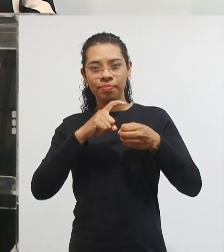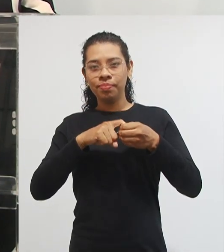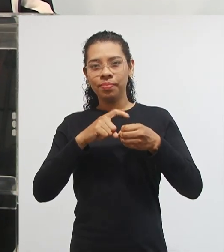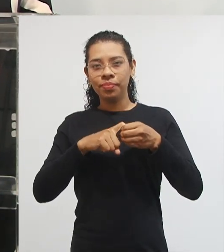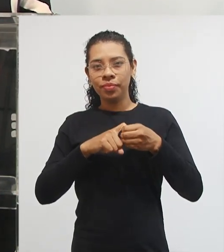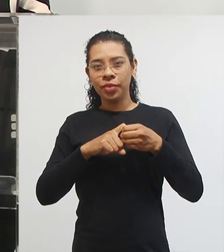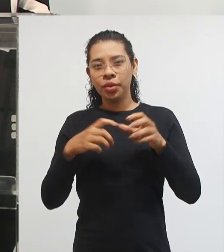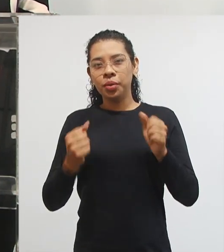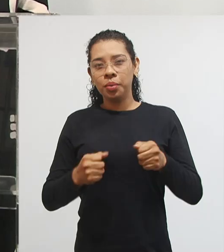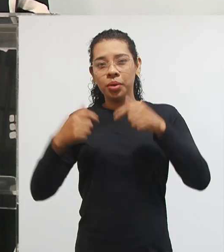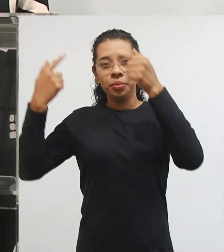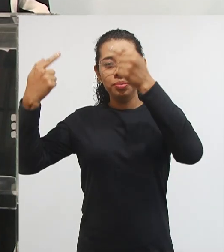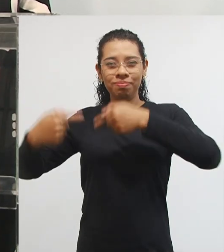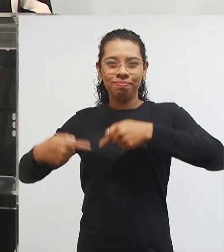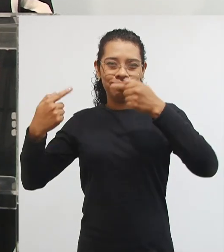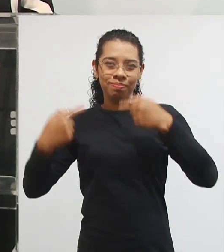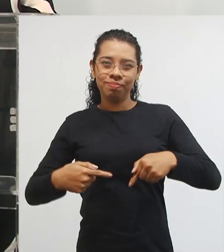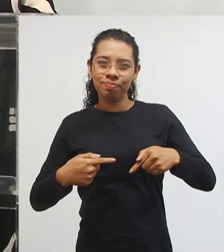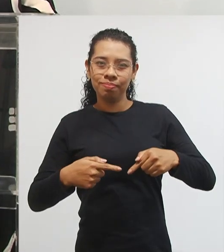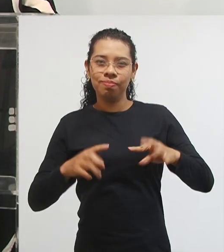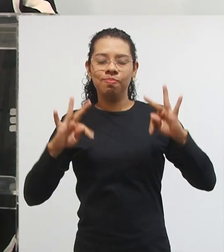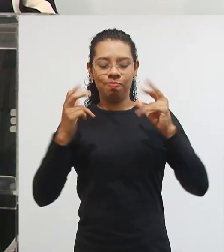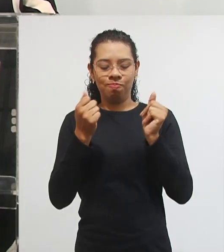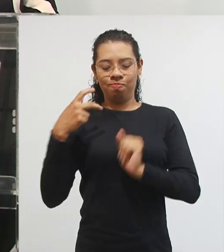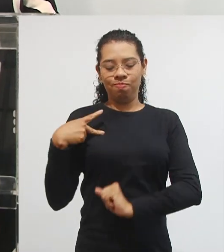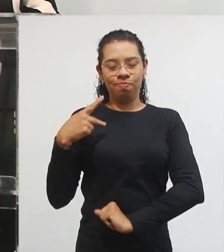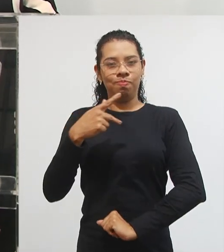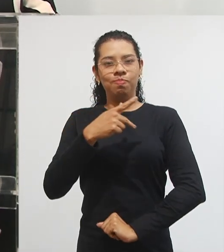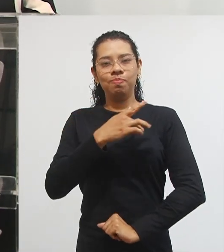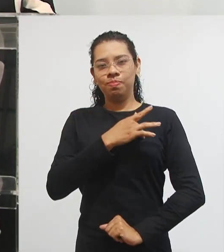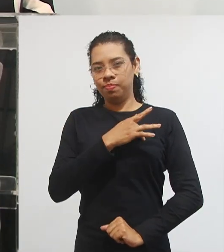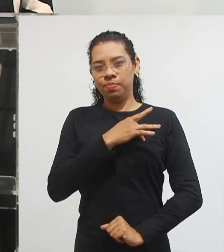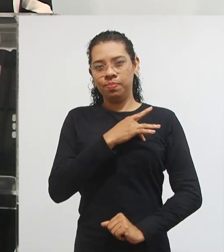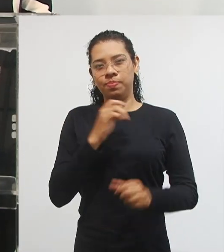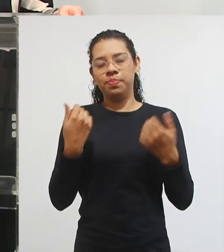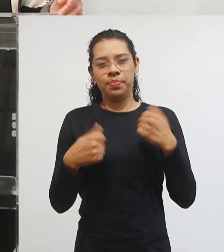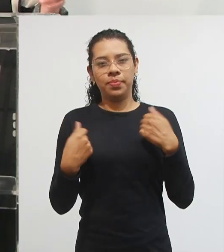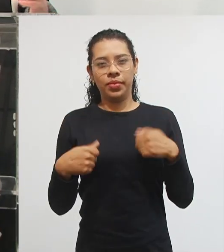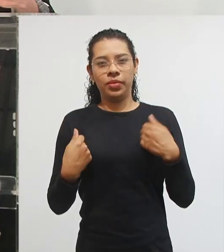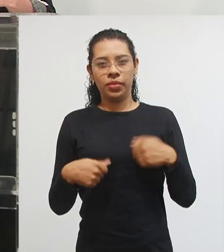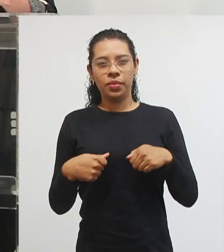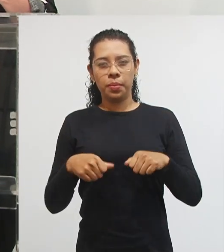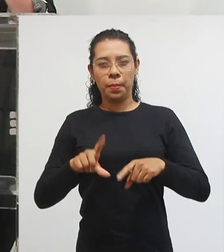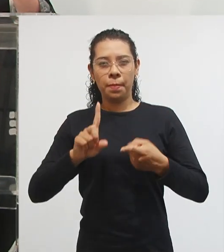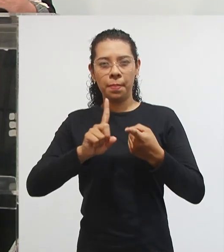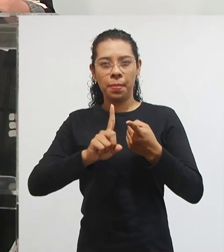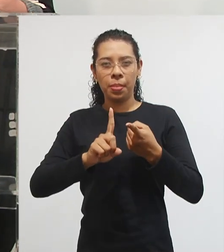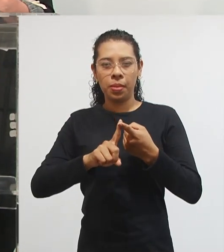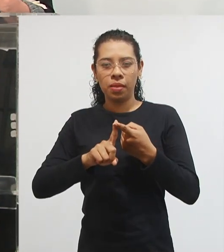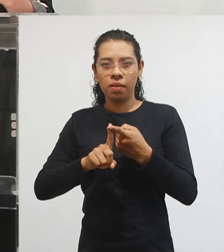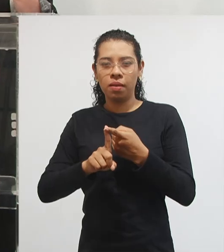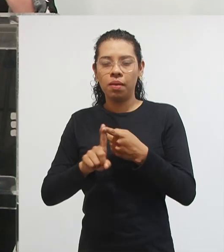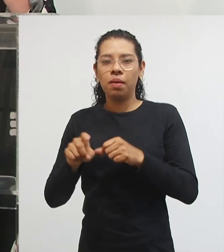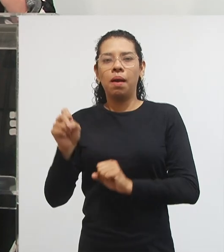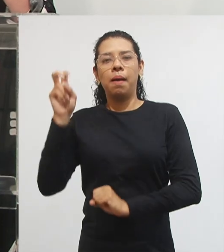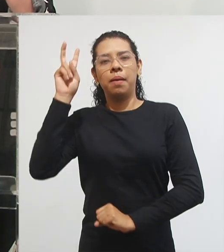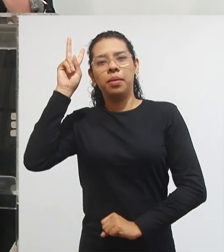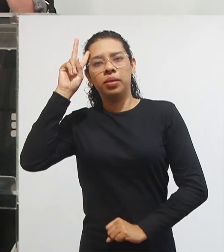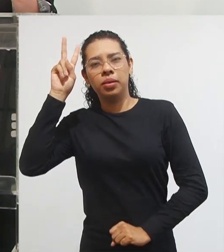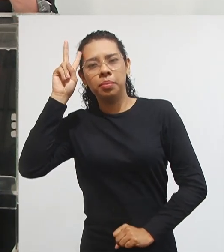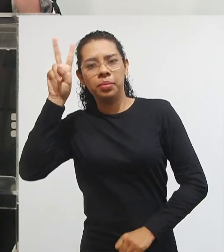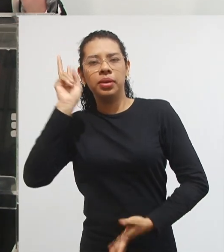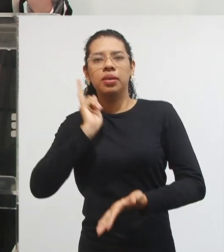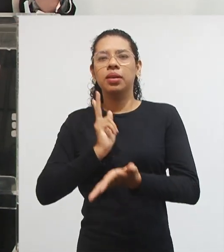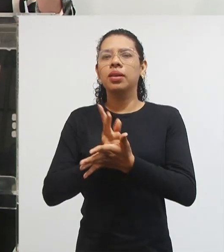é um desserviço, né, em termos de saúde pública. Então, é preciso também retomar essa questão e todas